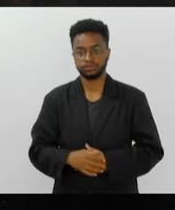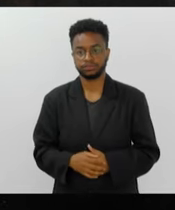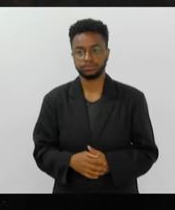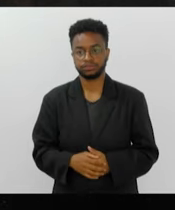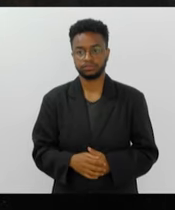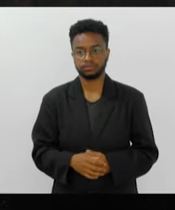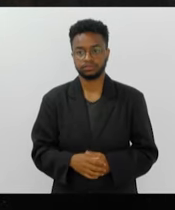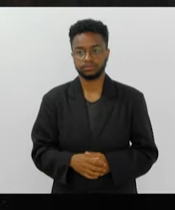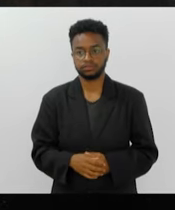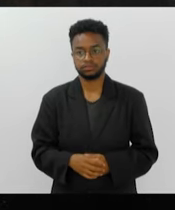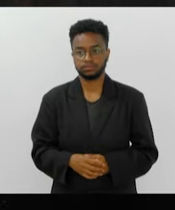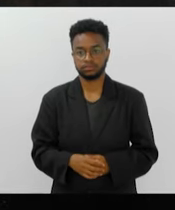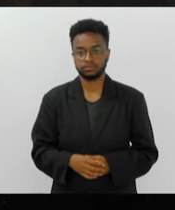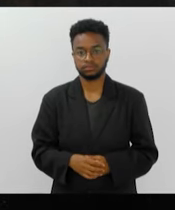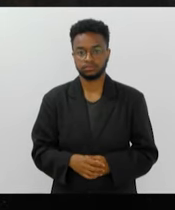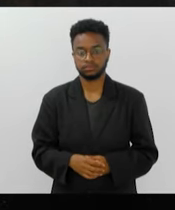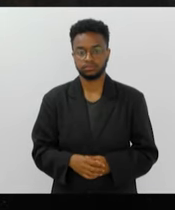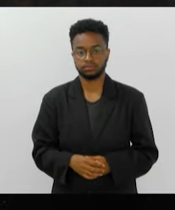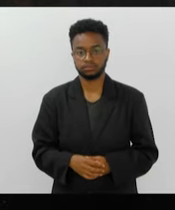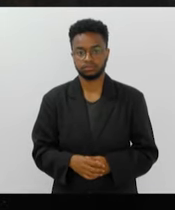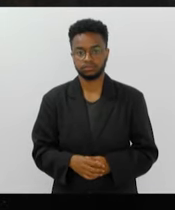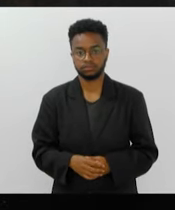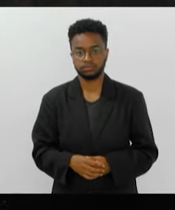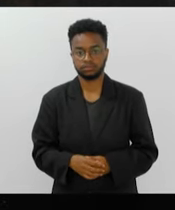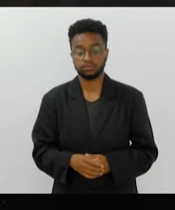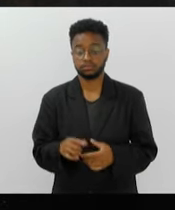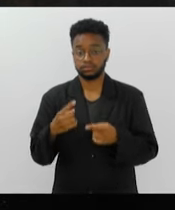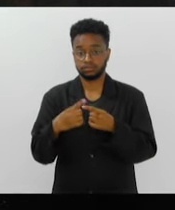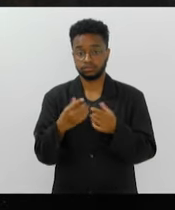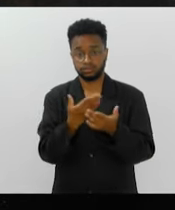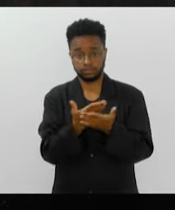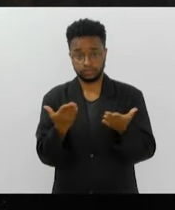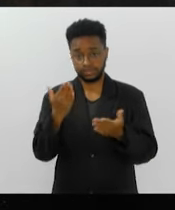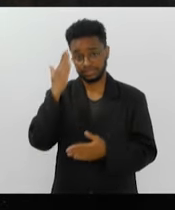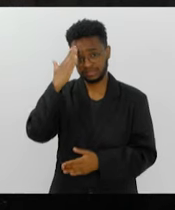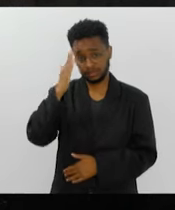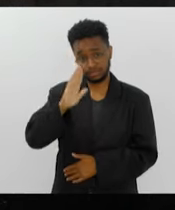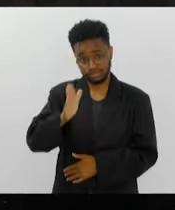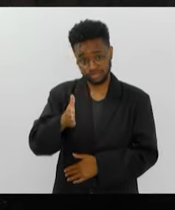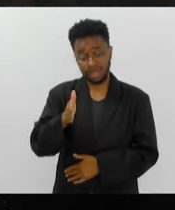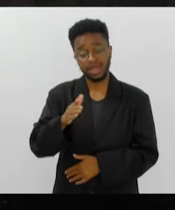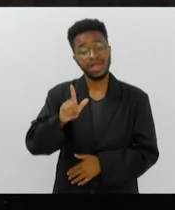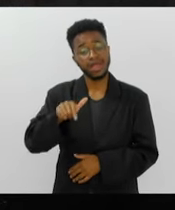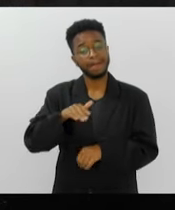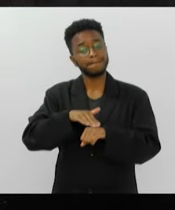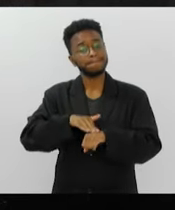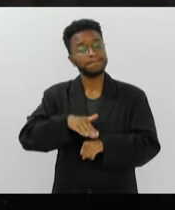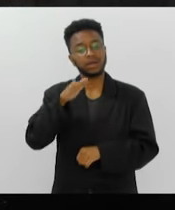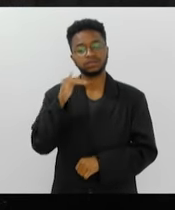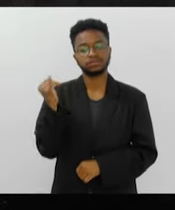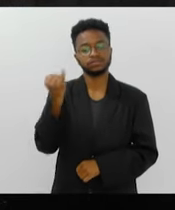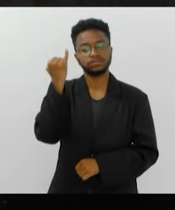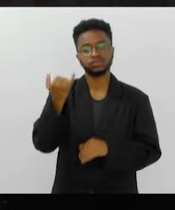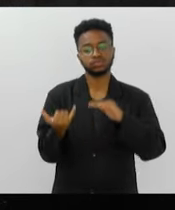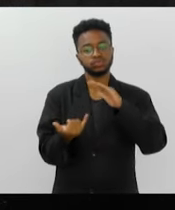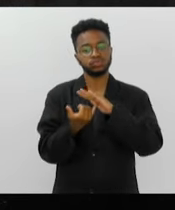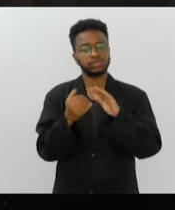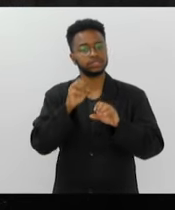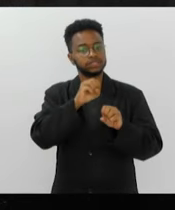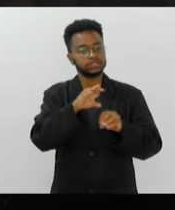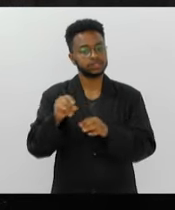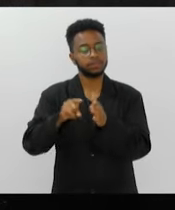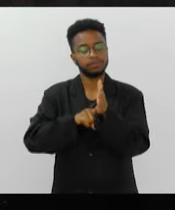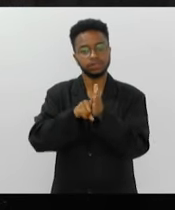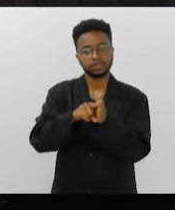Janeiro que é como todas e todos nós sabemos uma das mais importantes instituições de ensino